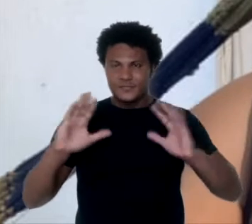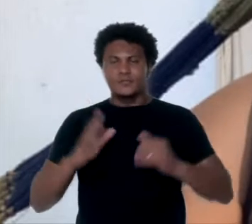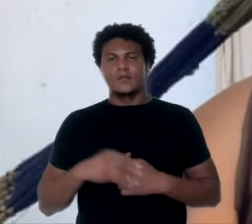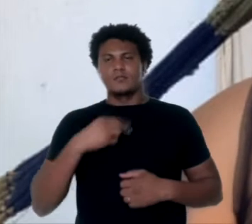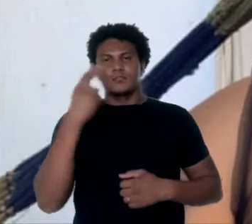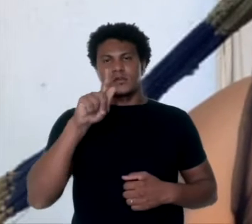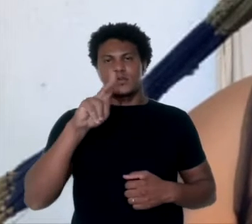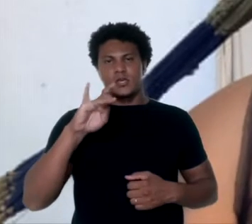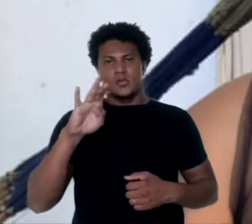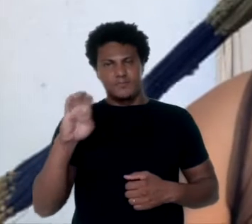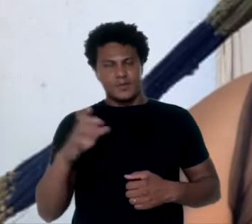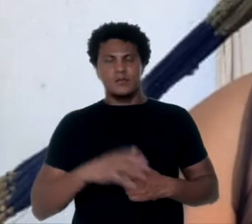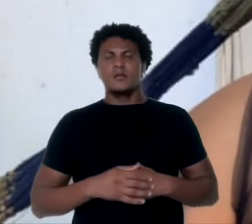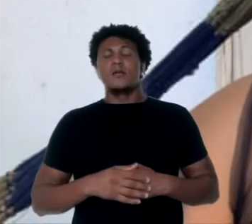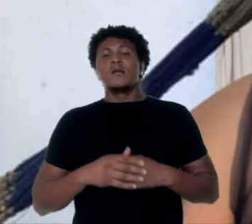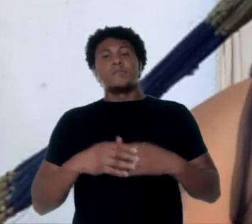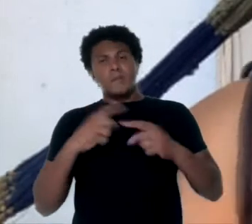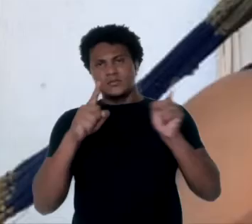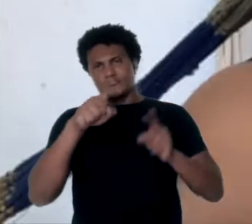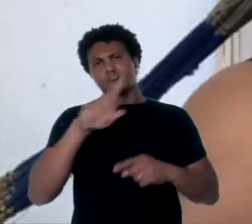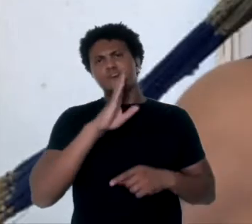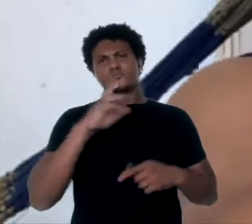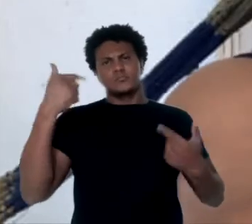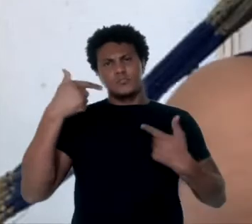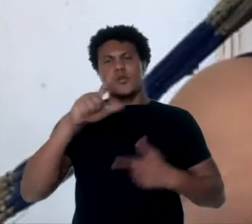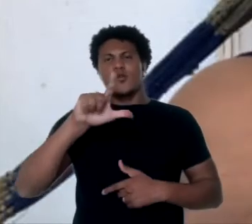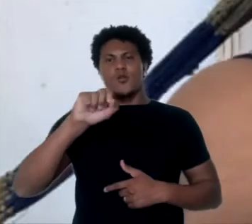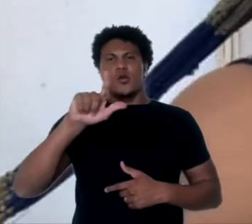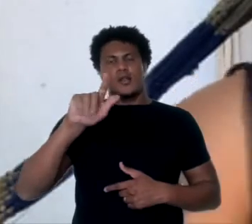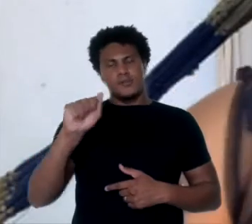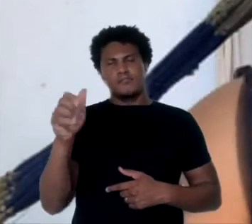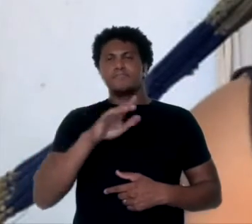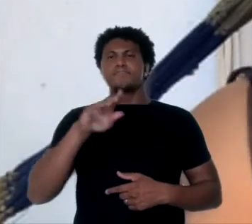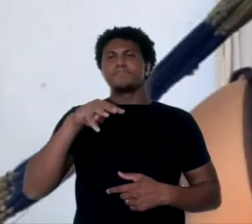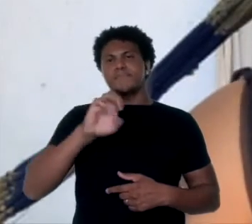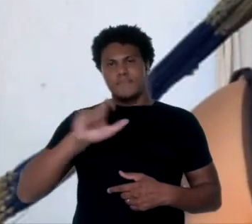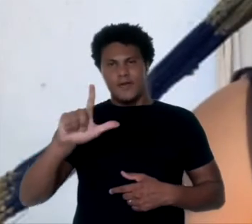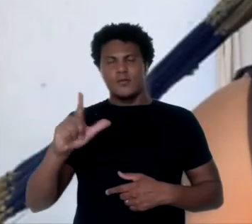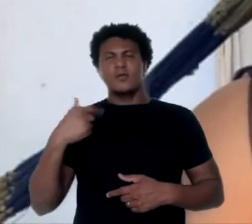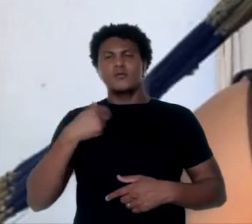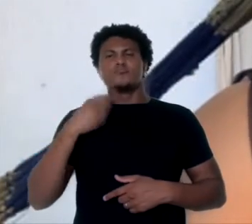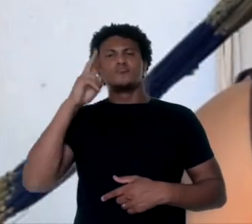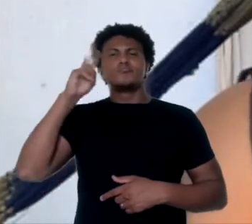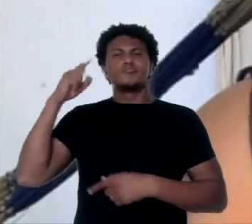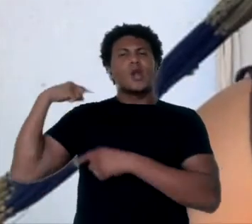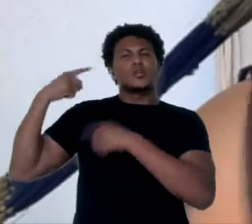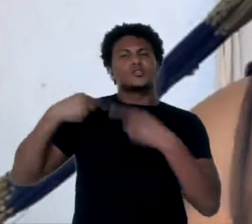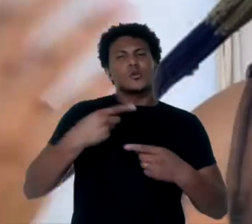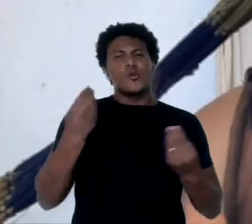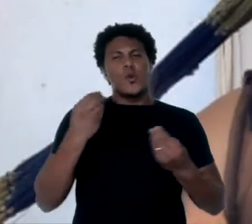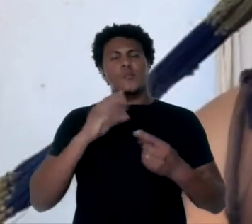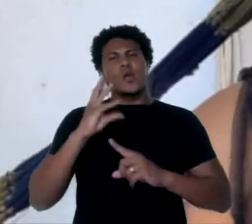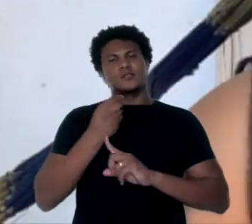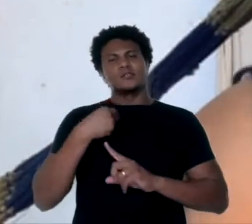Oi, gente, meu nome é Gabriel Antunes, mas vocês também me conhecem por Lola Mel, e eu tô aqui pra falar um pouquinho da minha vida como artista